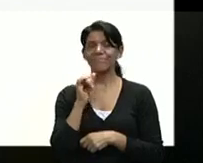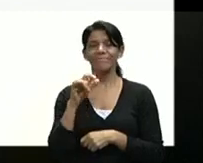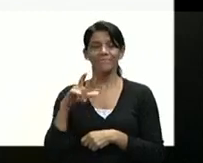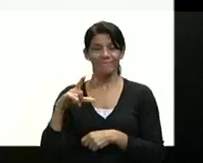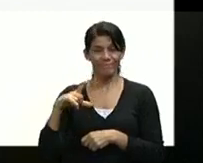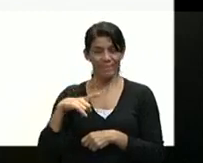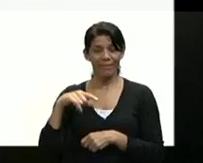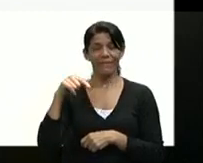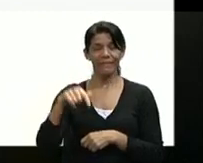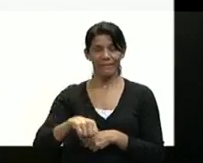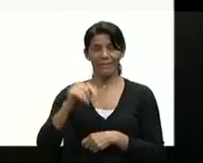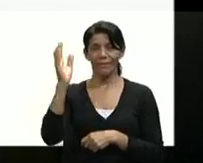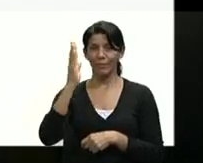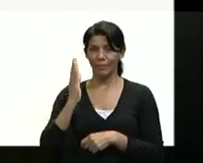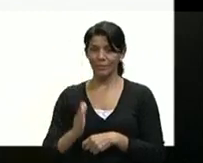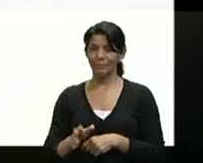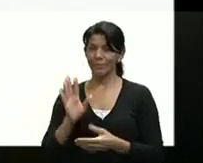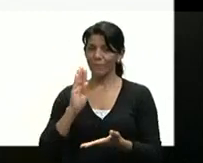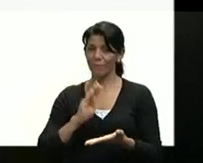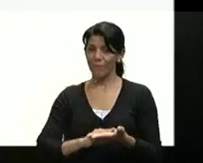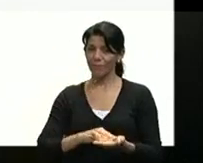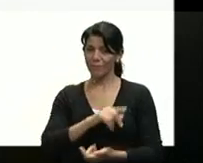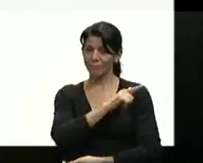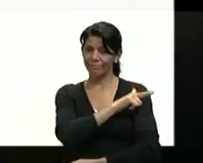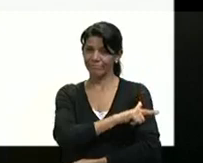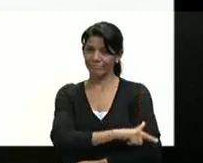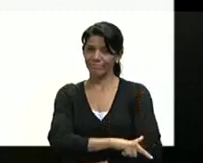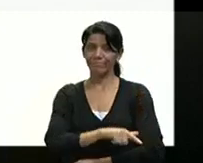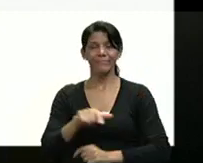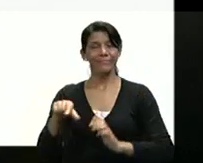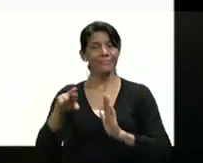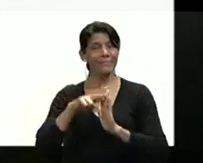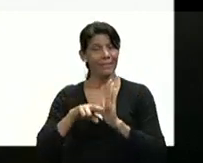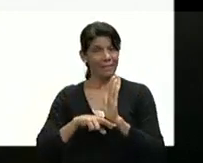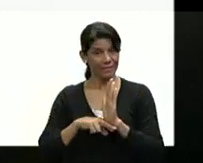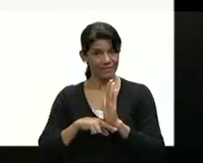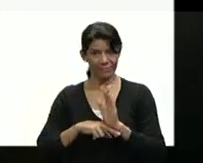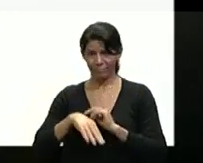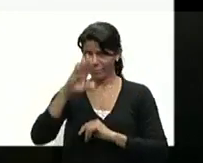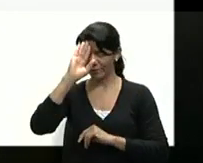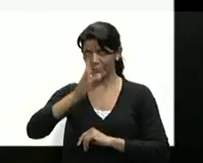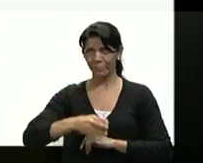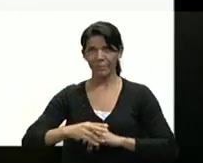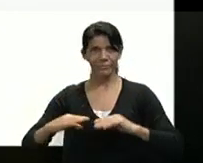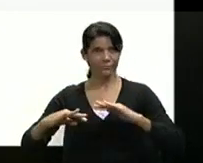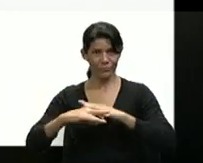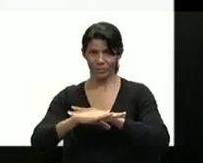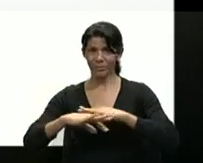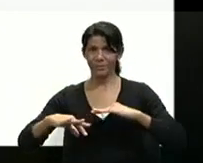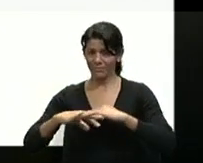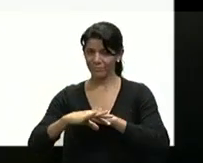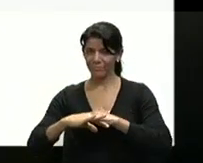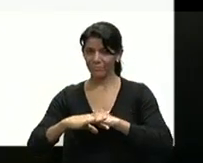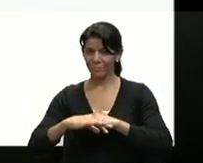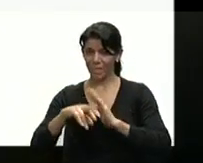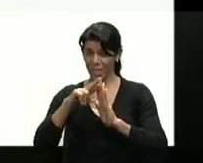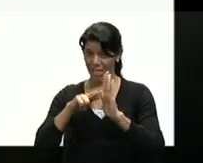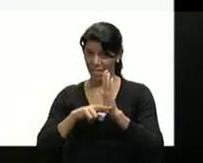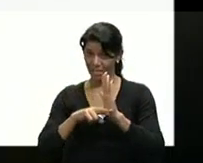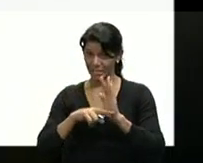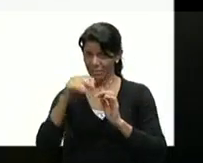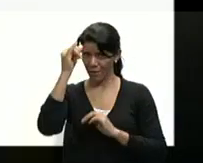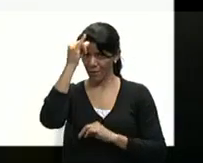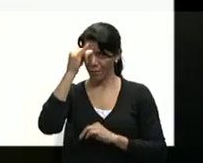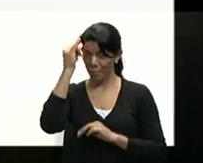esse desrespeito às regras, principalmente as de trânsito, né? E regras bobas, pequenas, mas que quando,